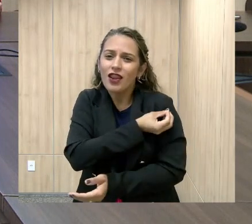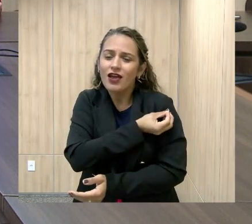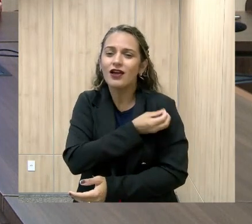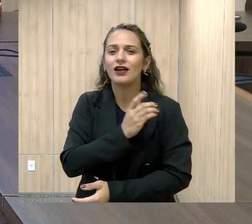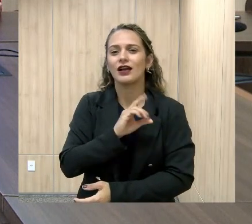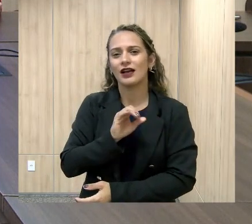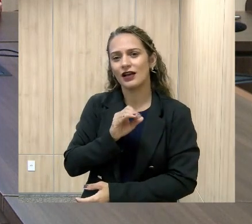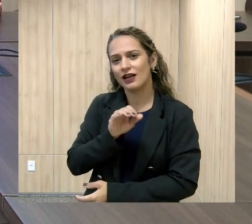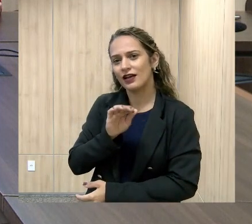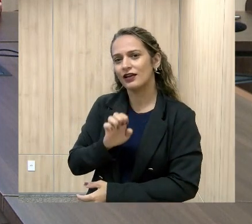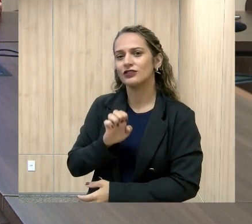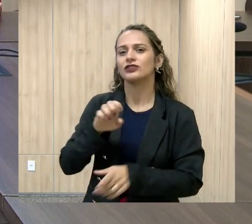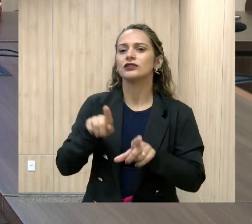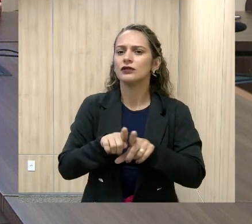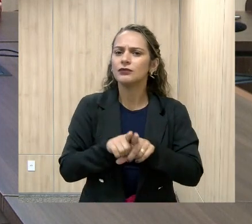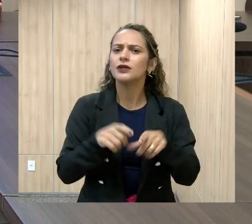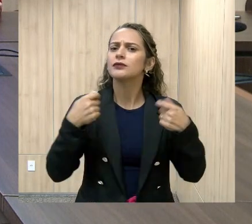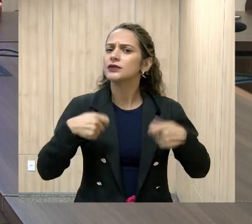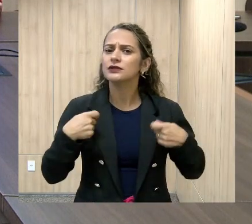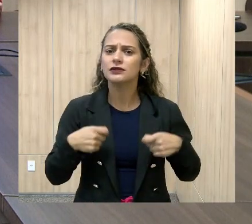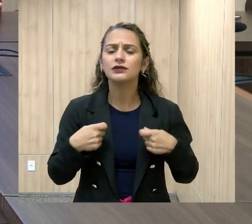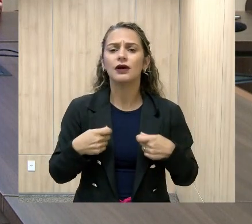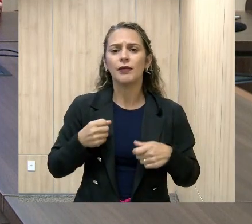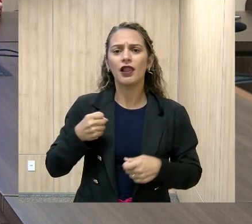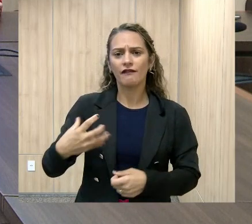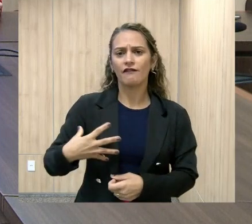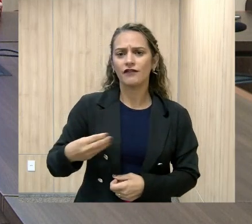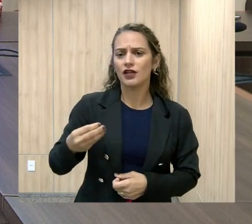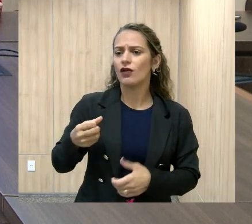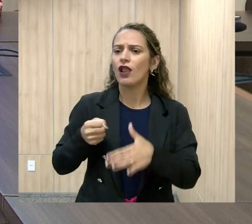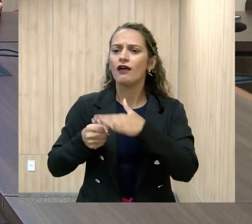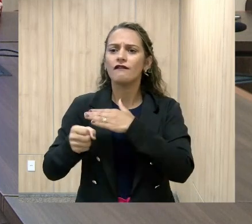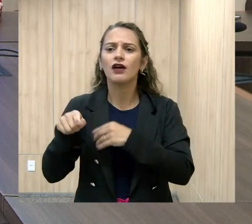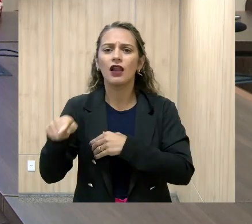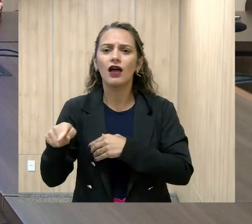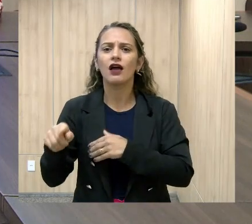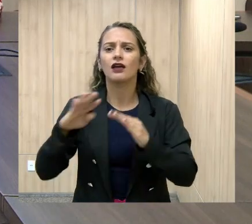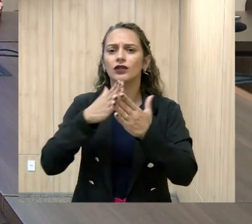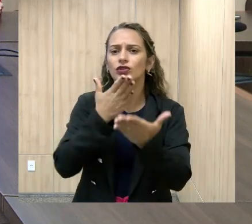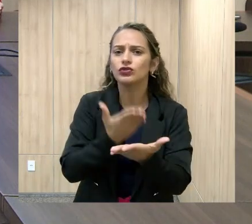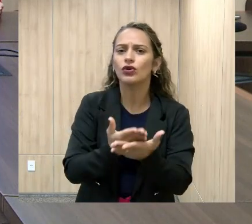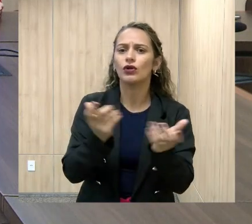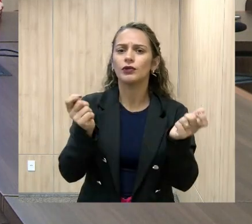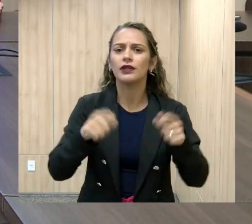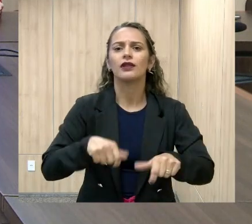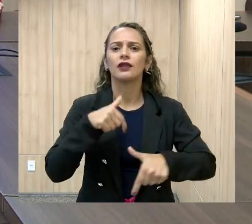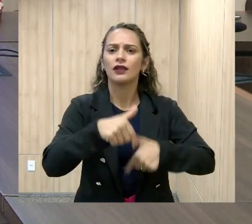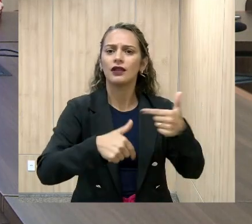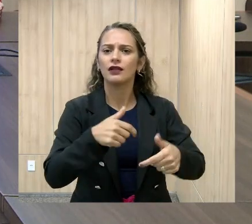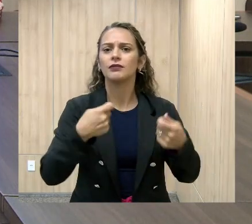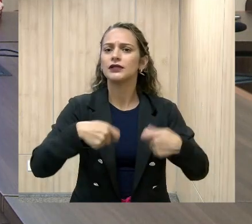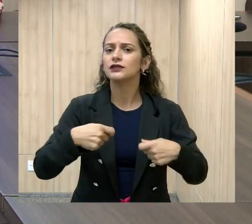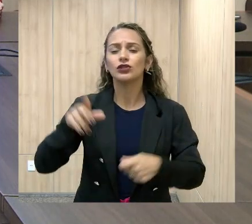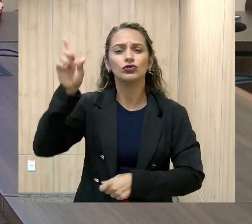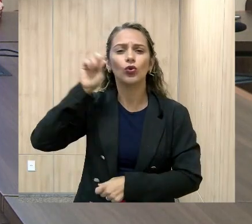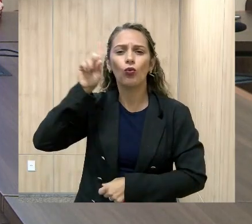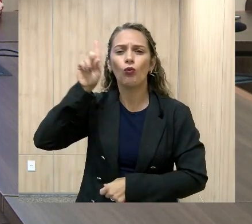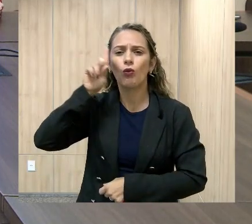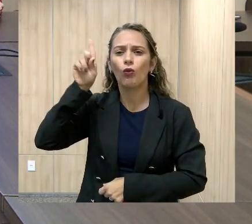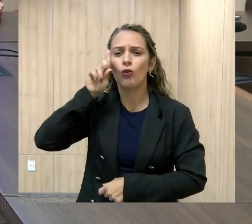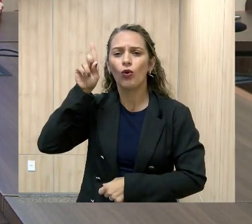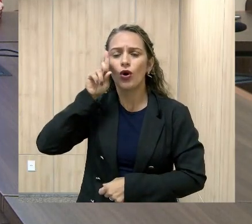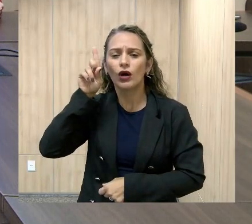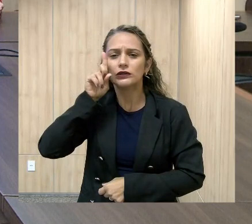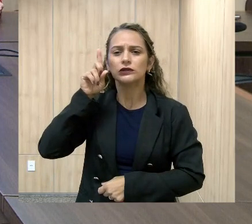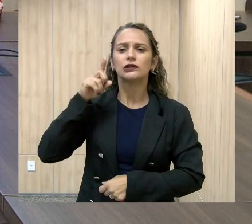quando se pensa no direito das mulheres das Crianças nós precisamos de crédito para nossos filhos de escola a gente precisa de oportunidade para trabalhar e a gente vive